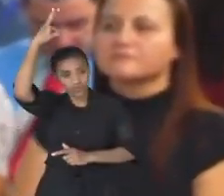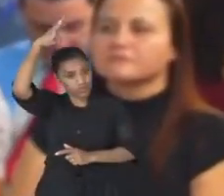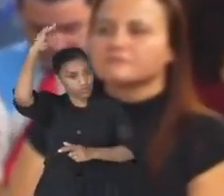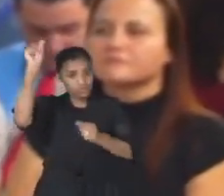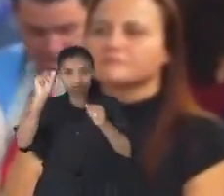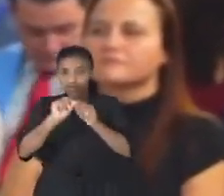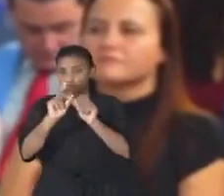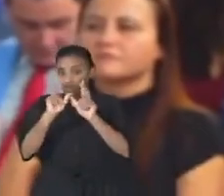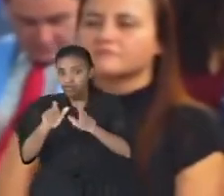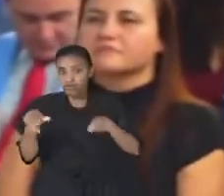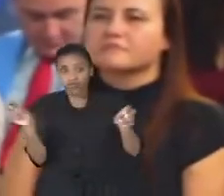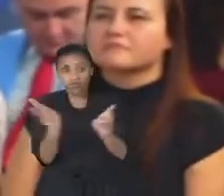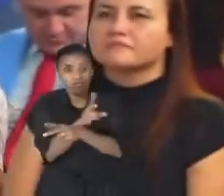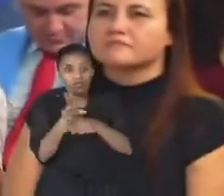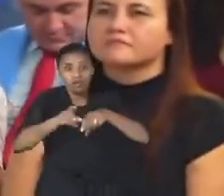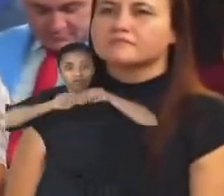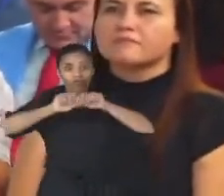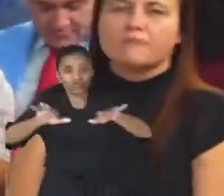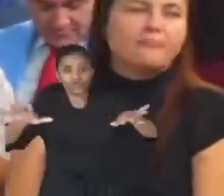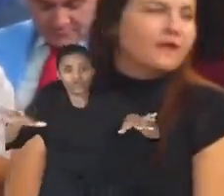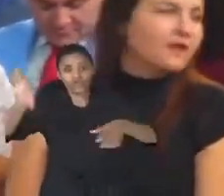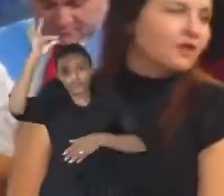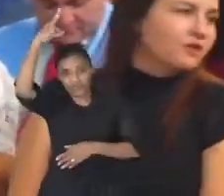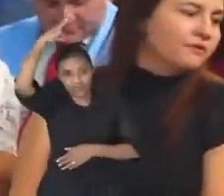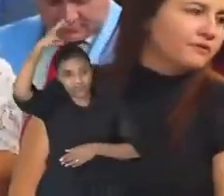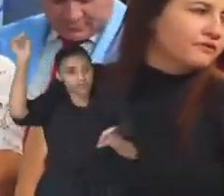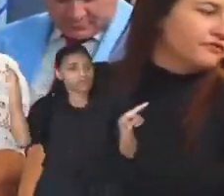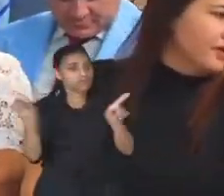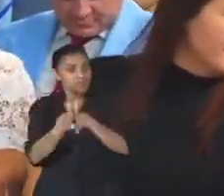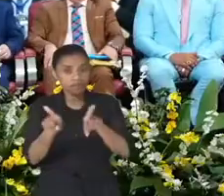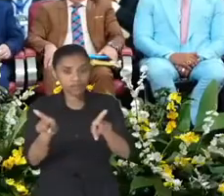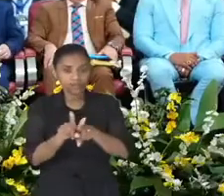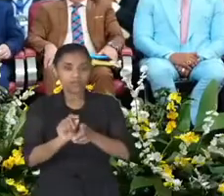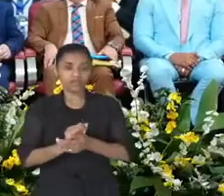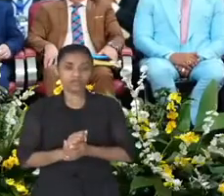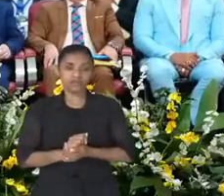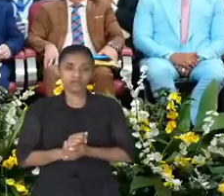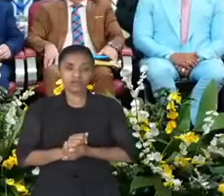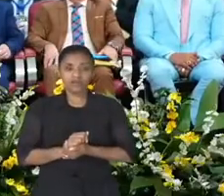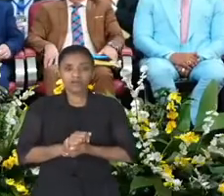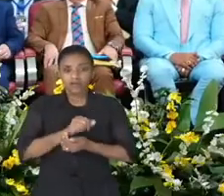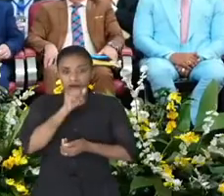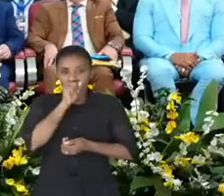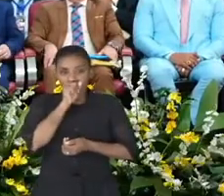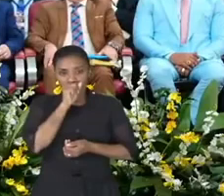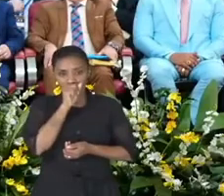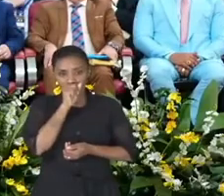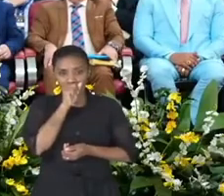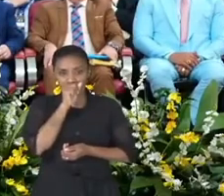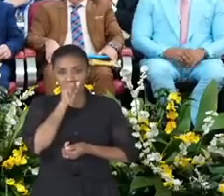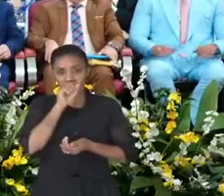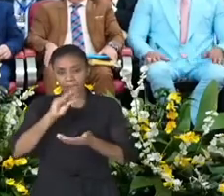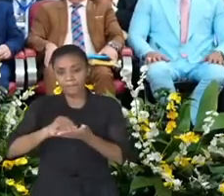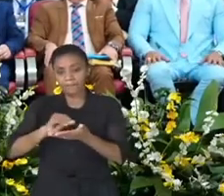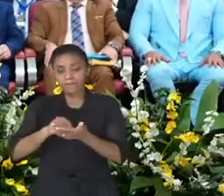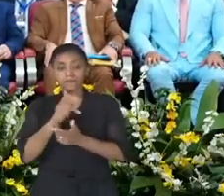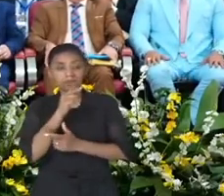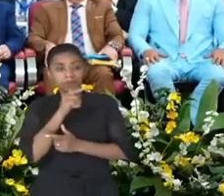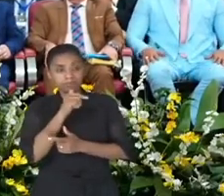o vento esparrama, ele também esparrama, assim como o que faltou? Água, fogo?